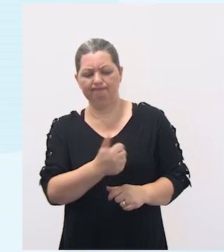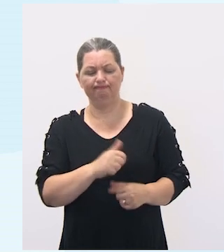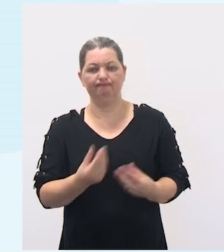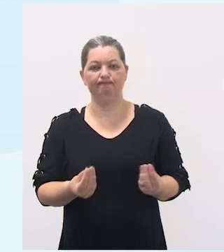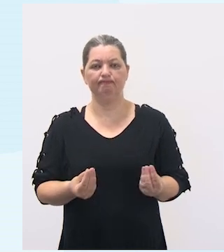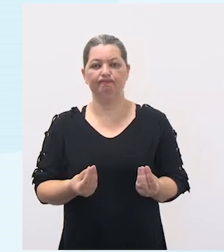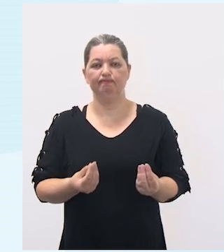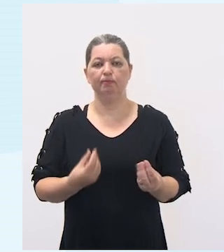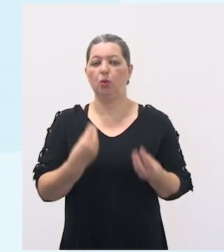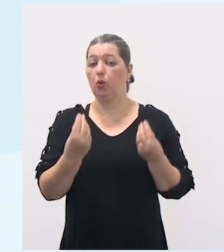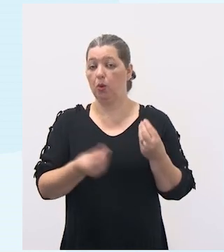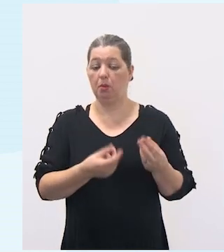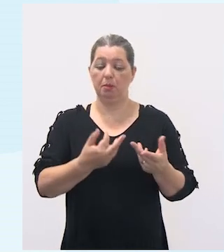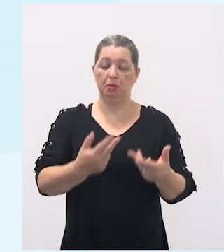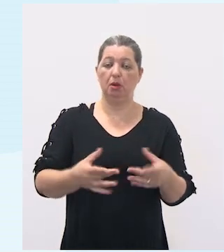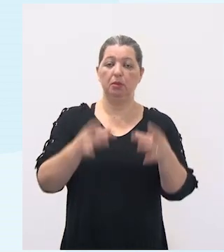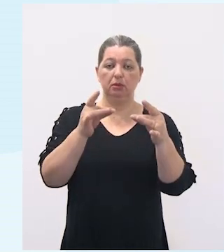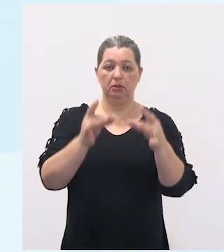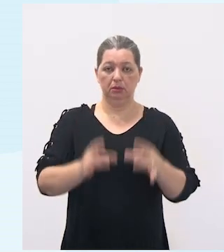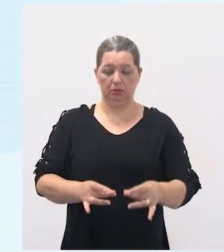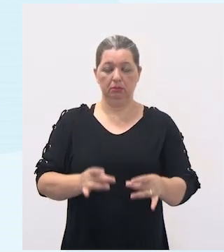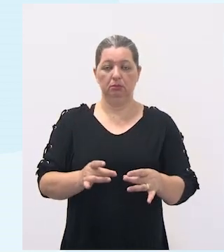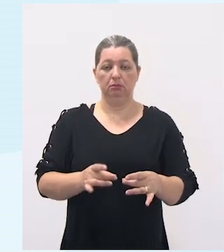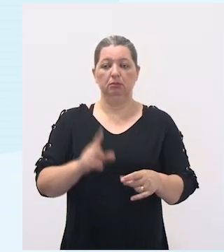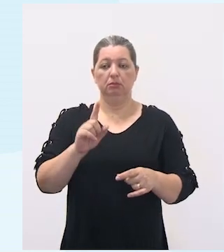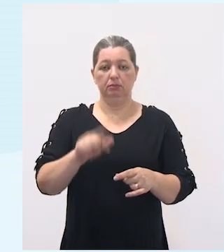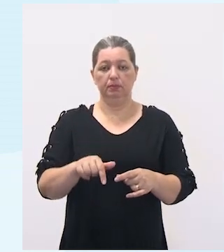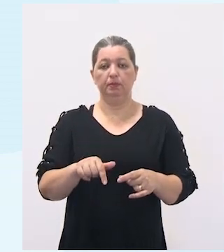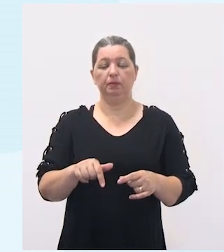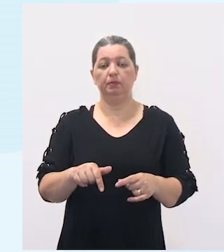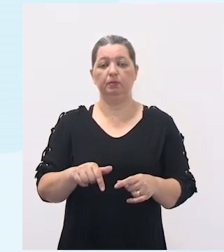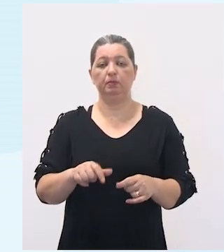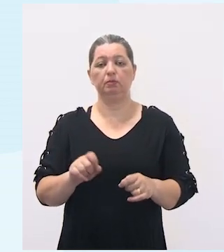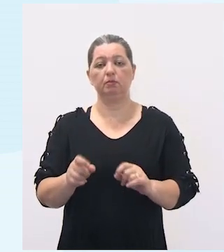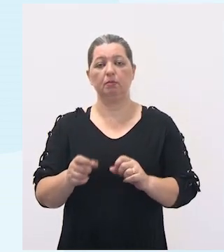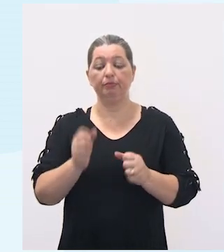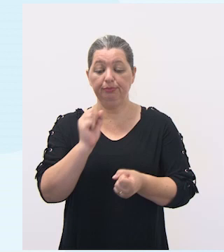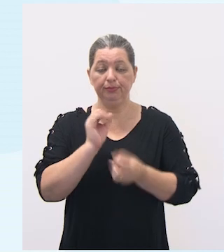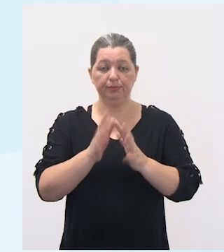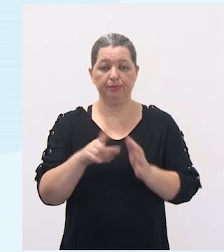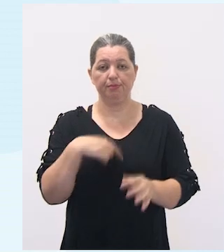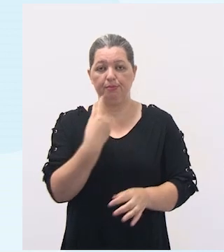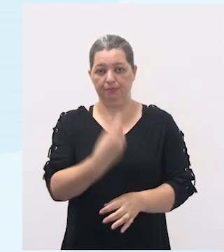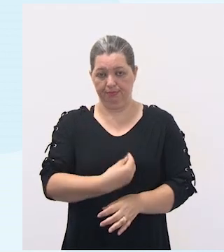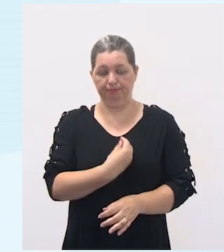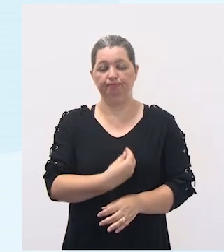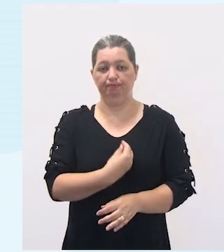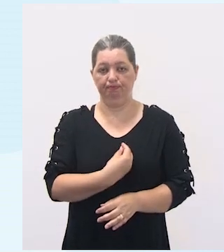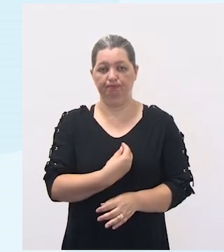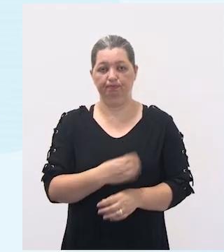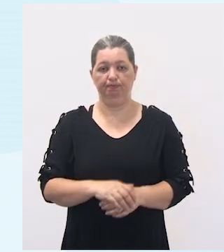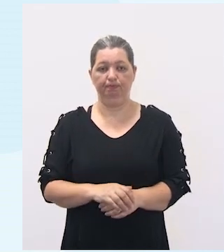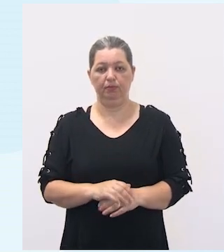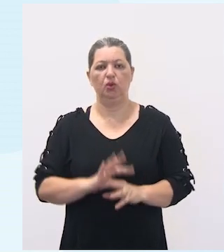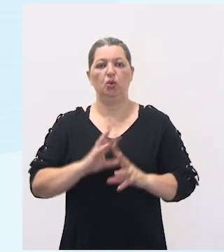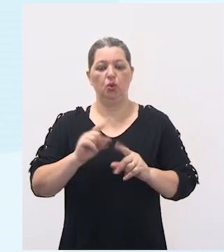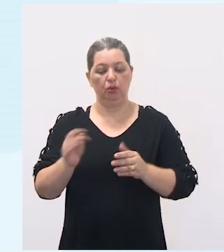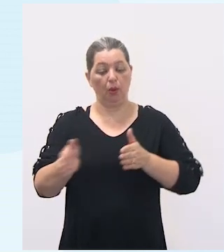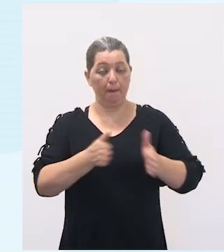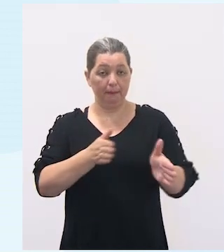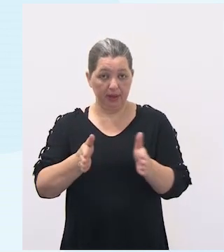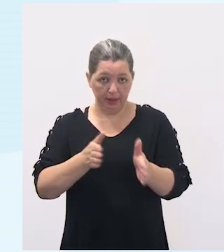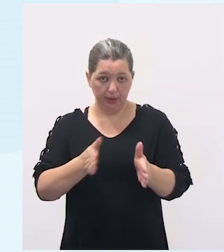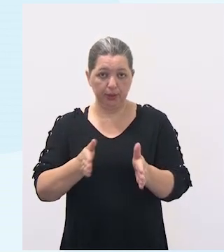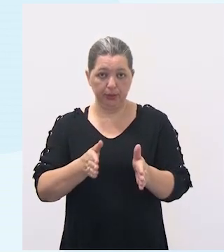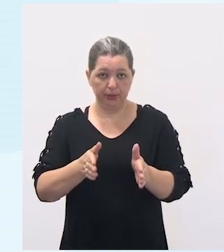esses indicadores vão nos proporcionar para justamente nessas ações que nós estamos vivenciando também todo esse período